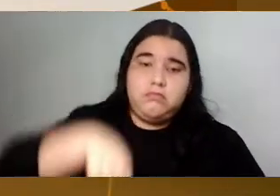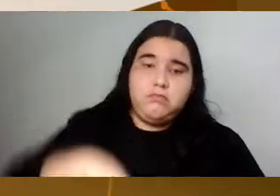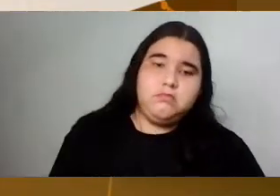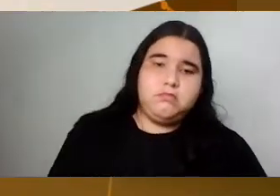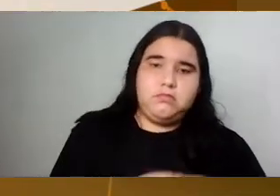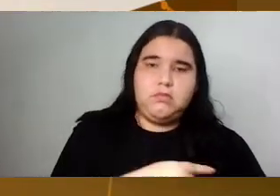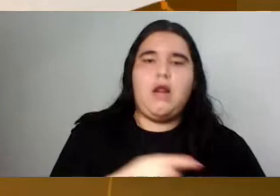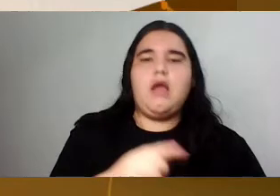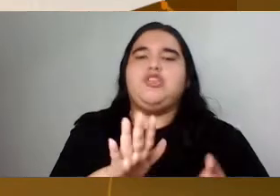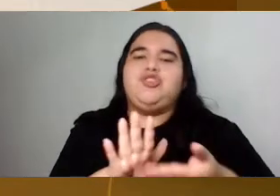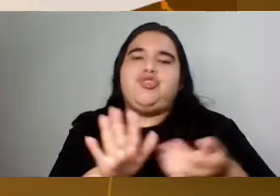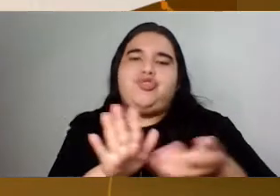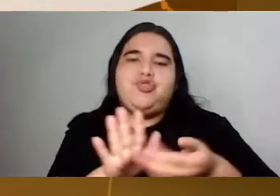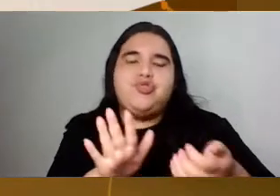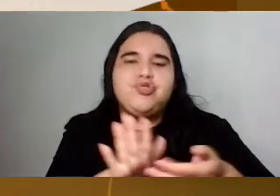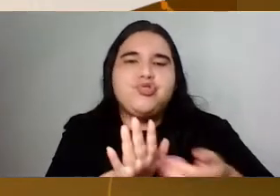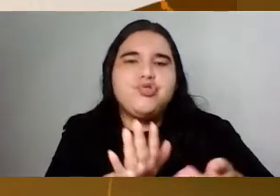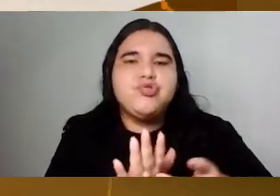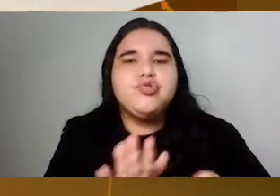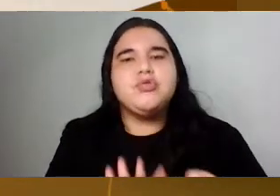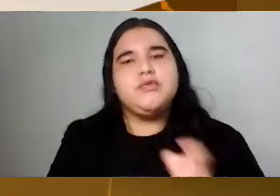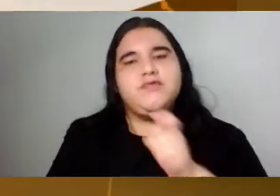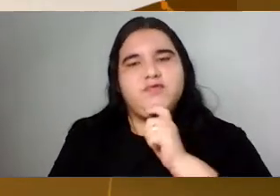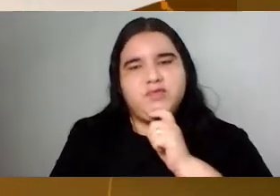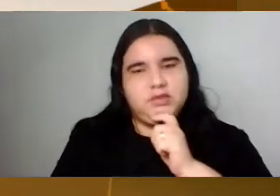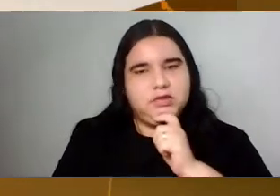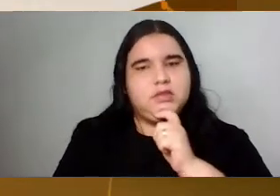umidade e a partícula.